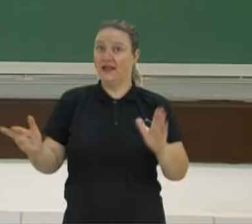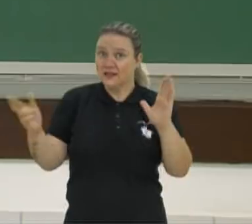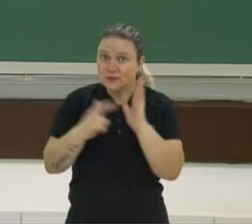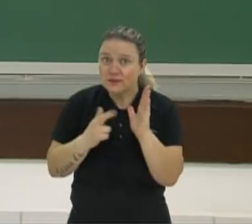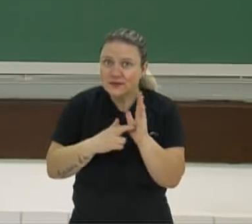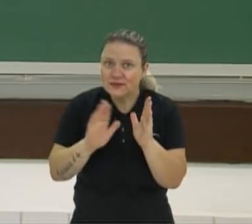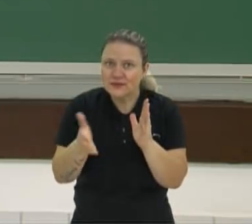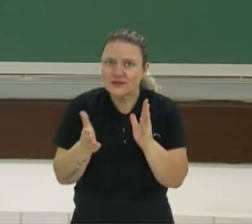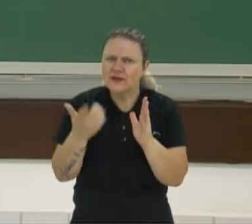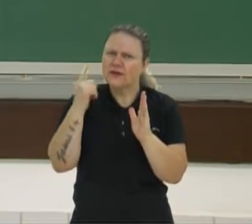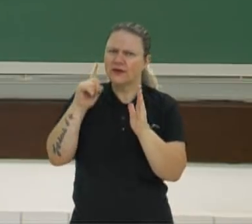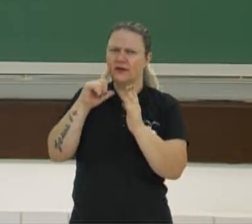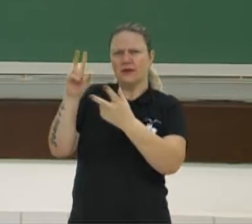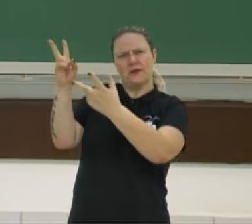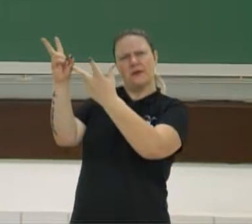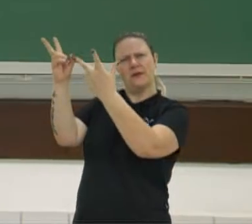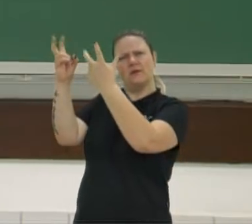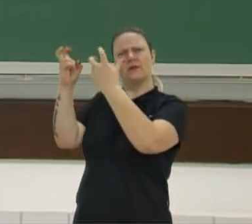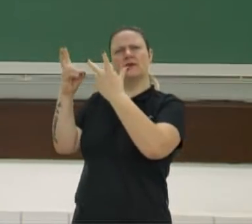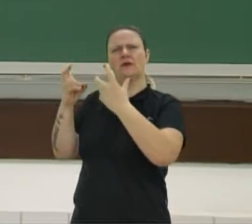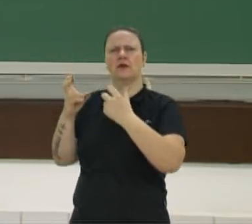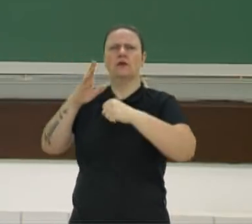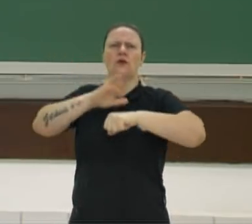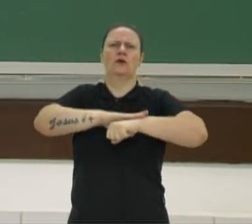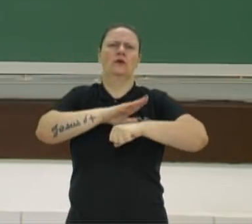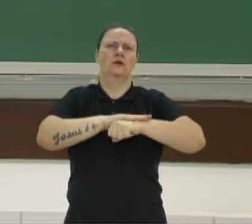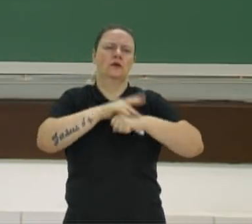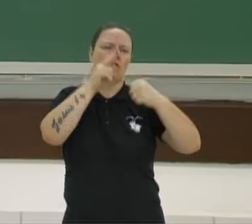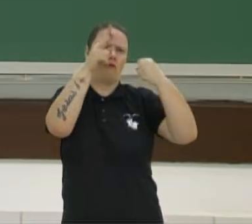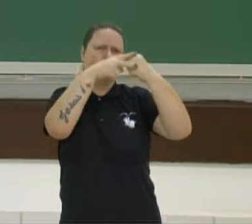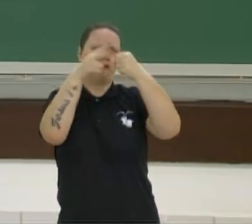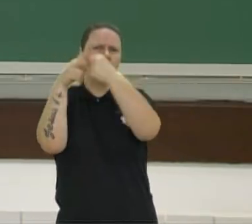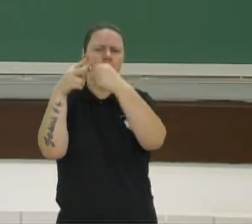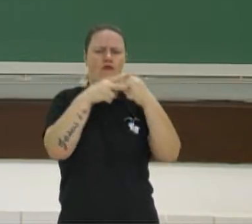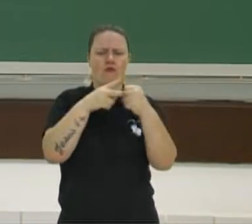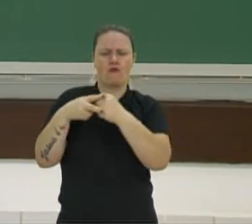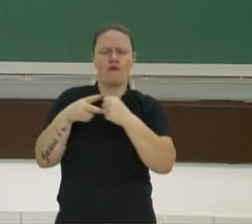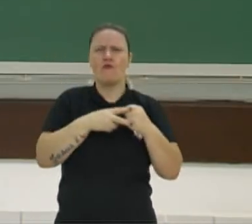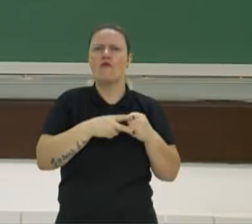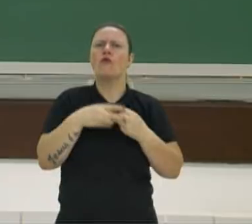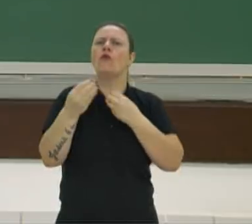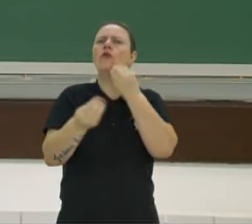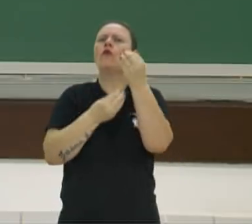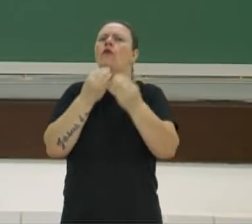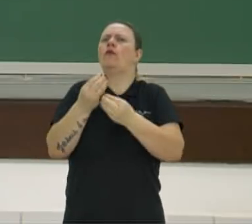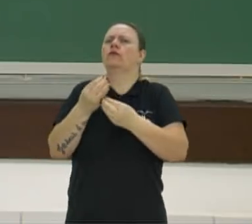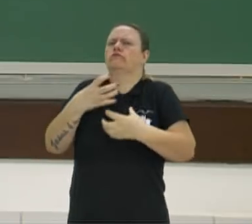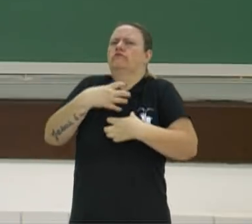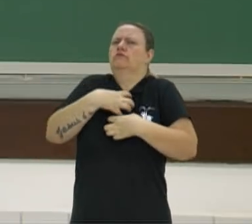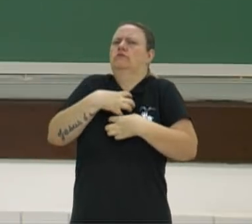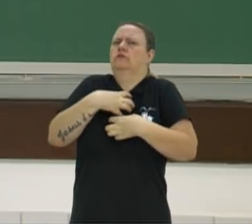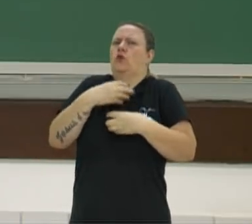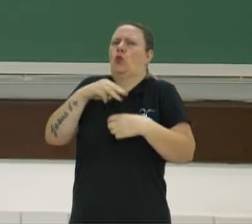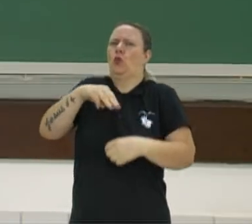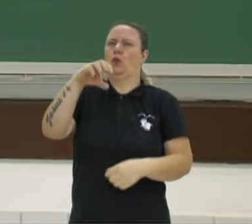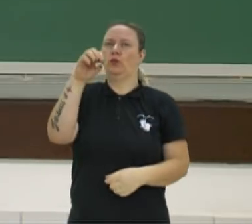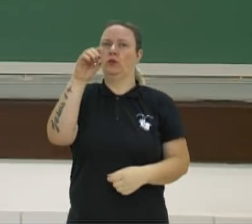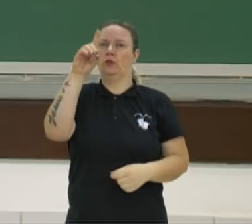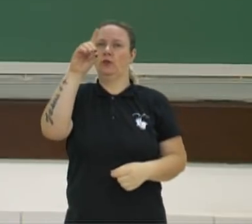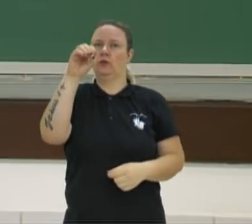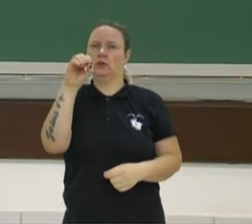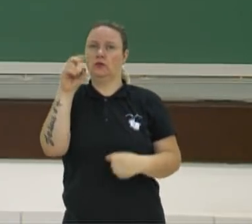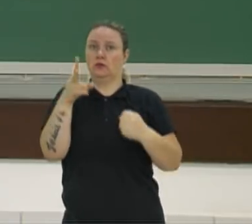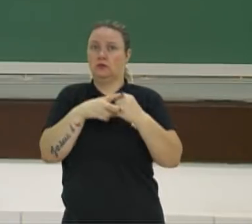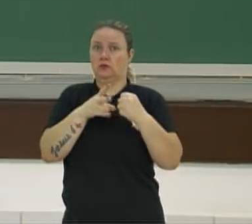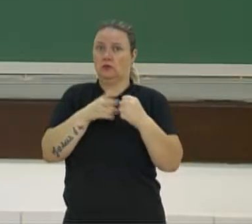Respondeu, conseguiu perceber qual é o tempo desses verbos e também o modo. Essa ideia do tempo e modo verbal